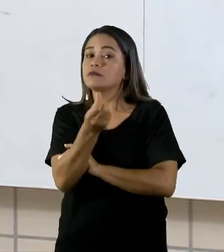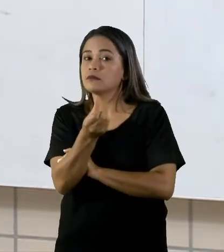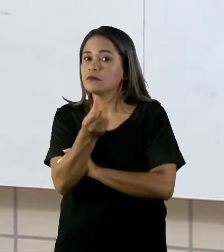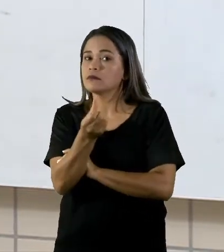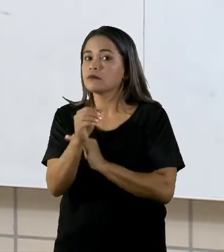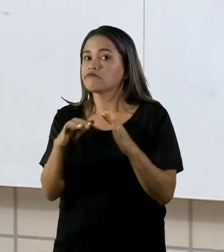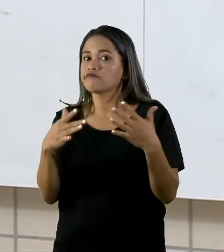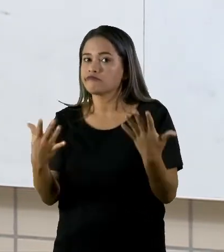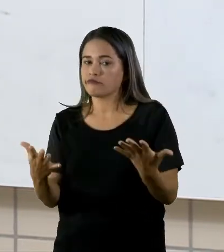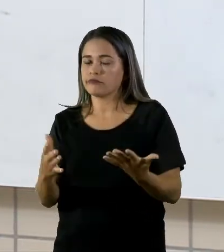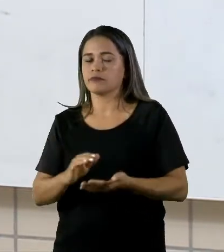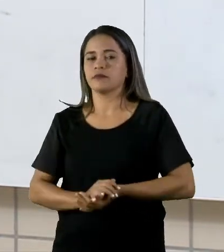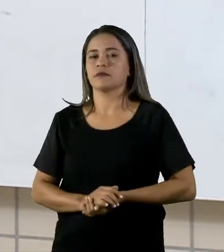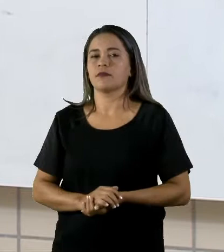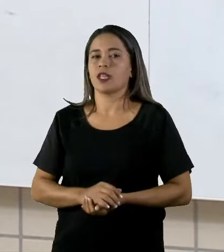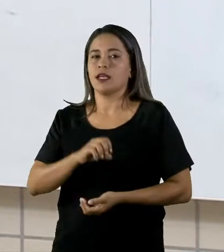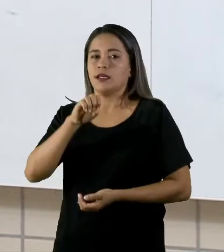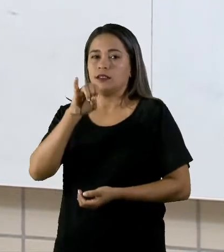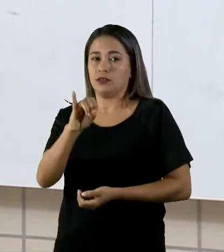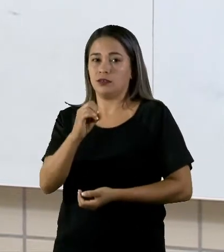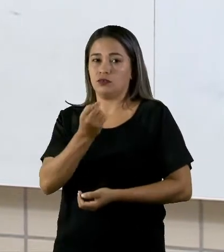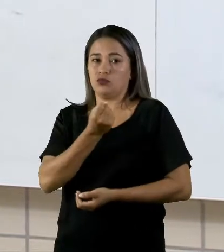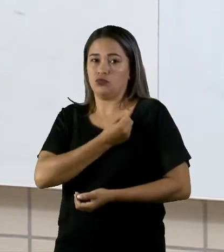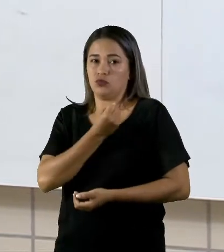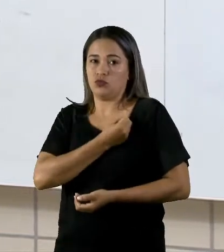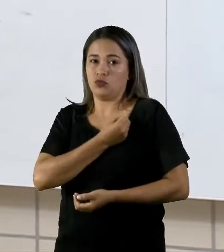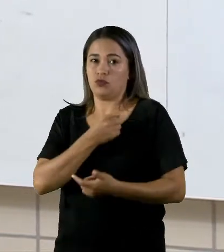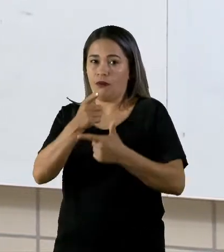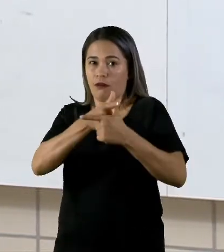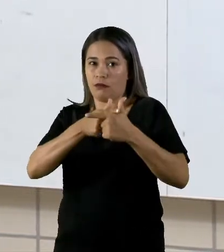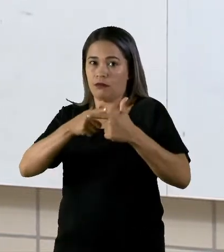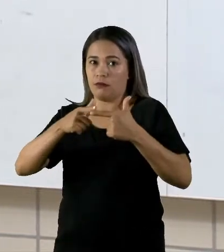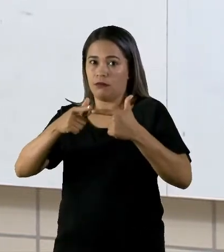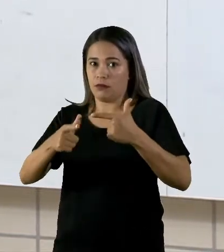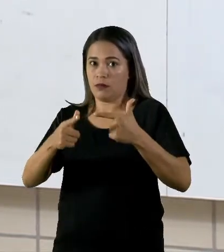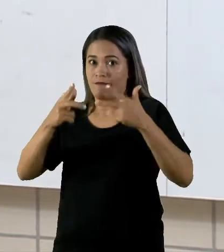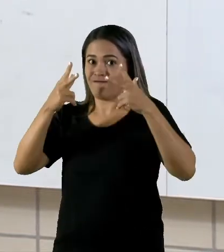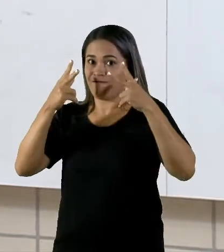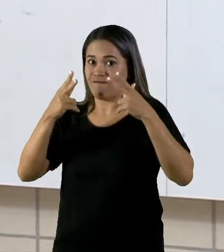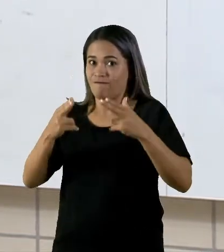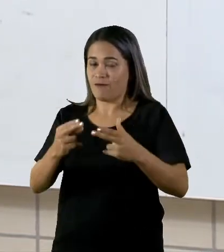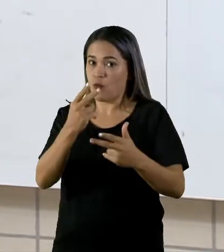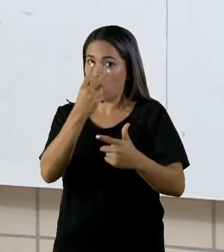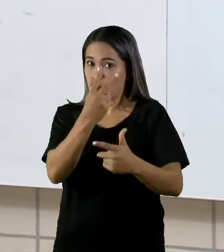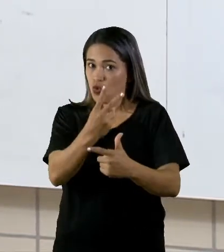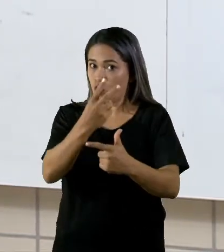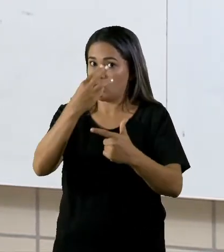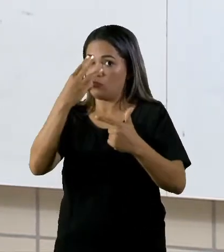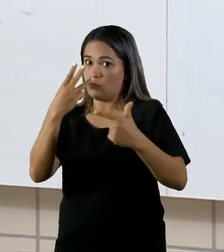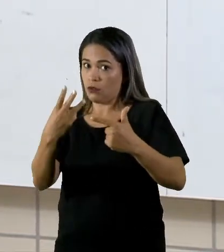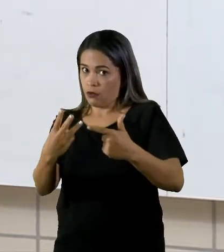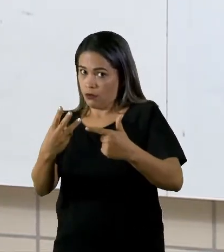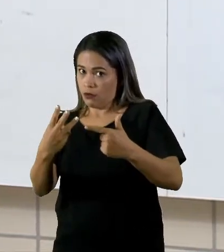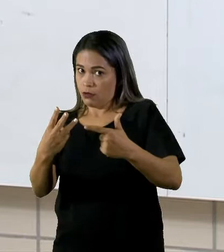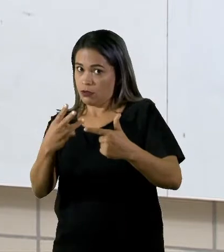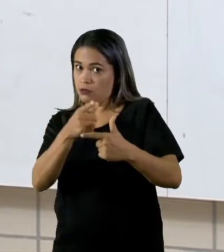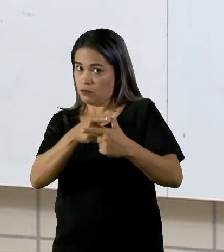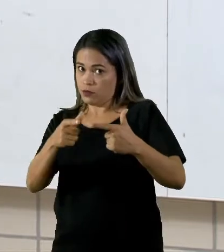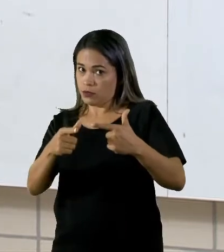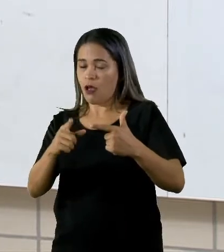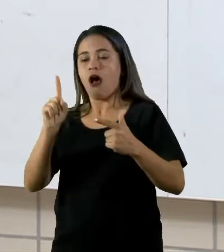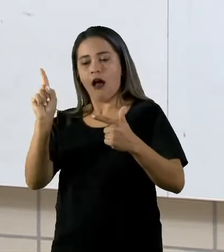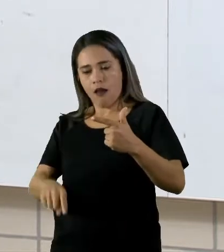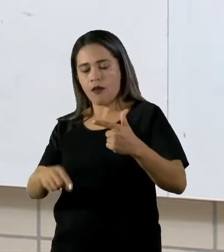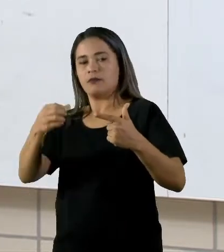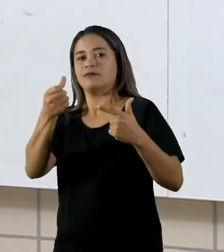regra do 6 é, se o número ele for divisível ao mesmo tempo por 2 e por 3, ele é divisível por